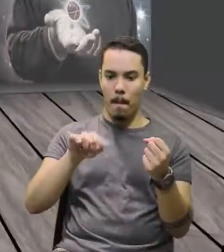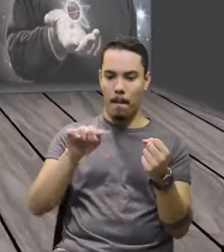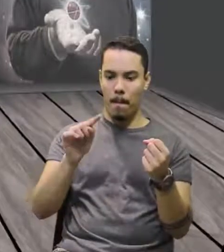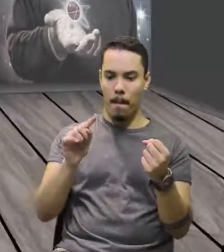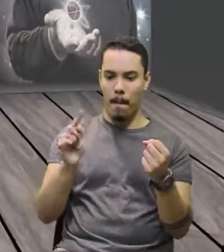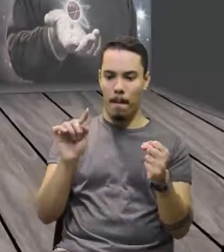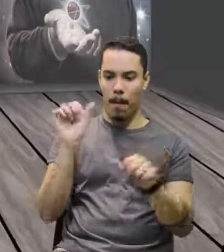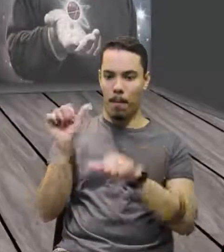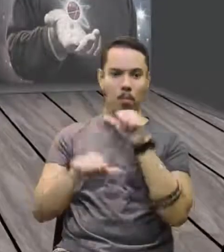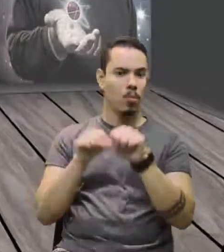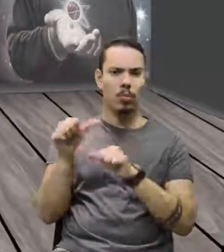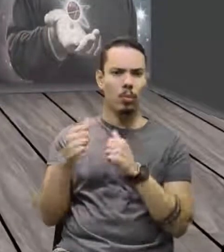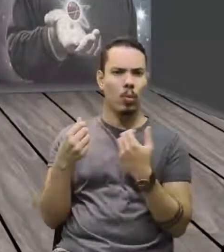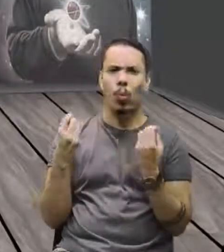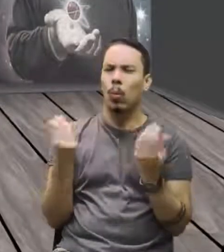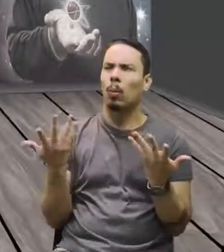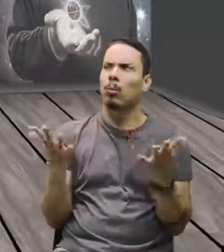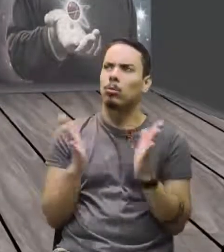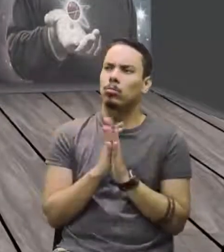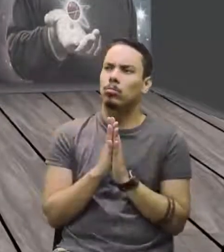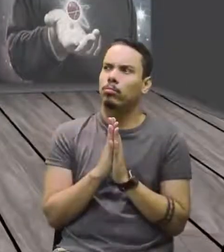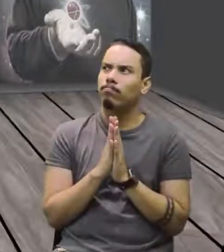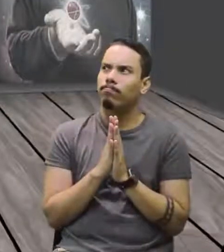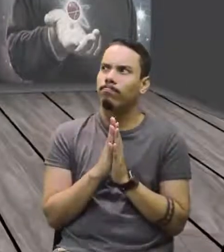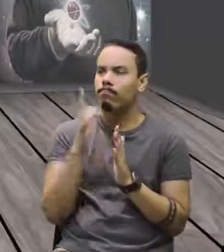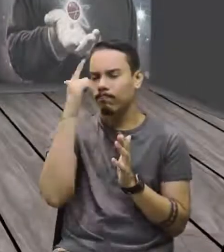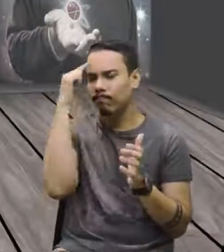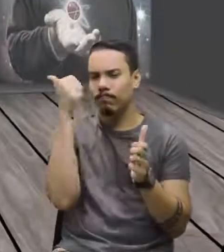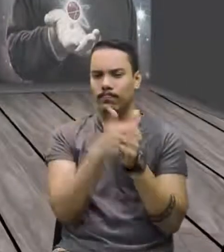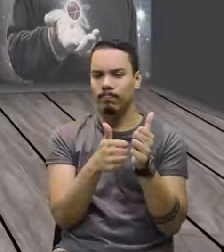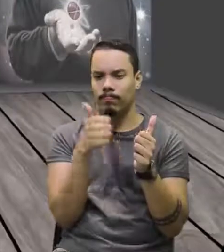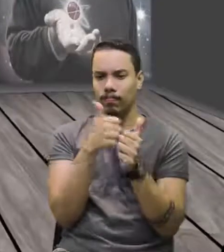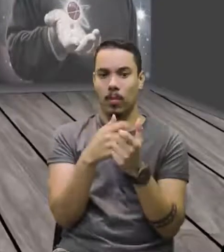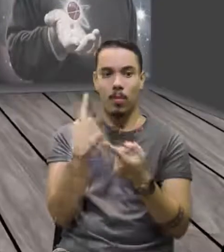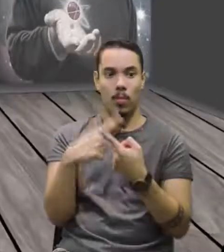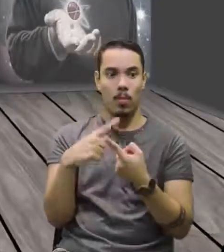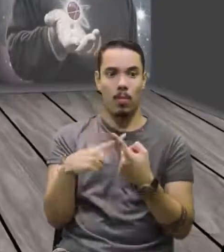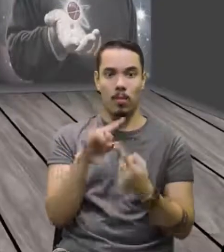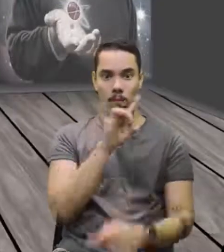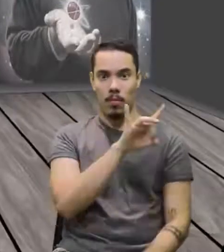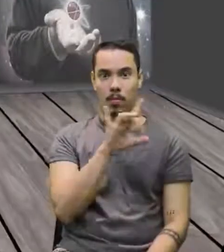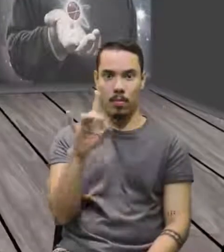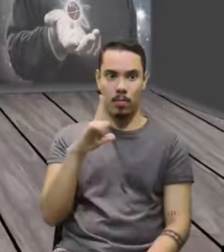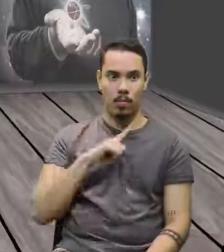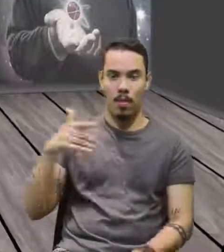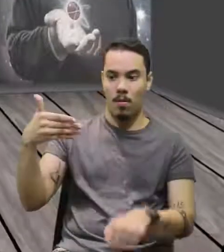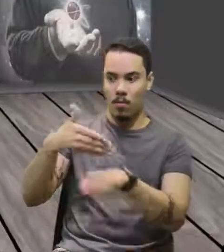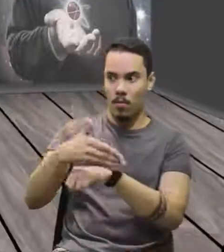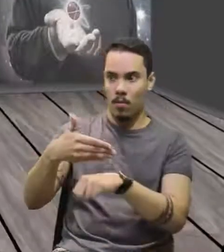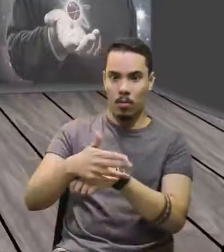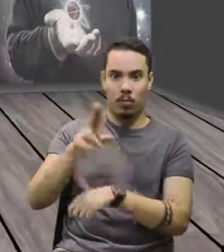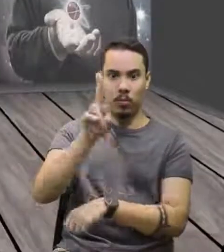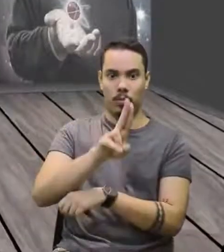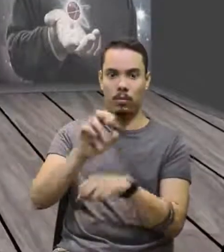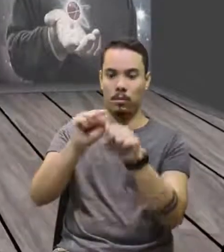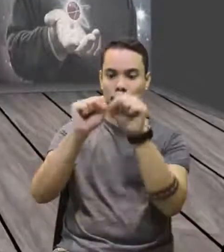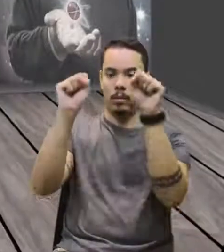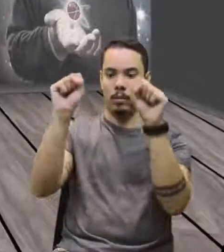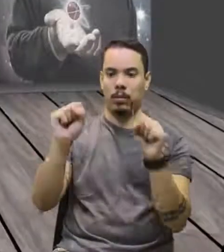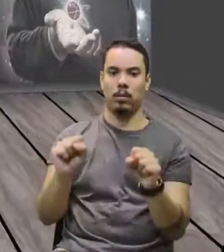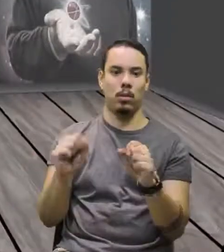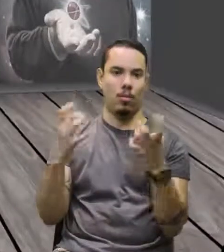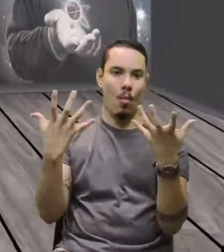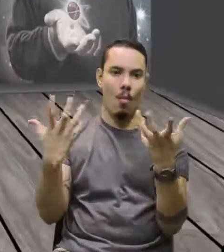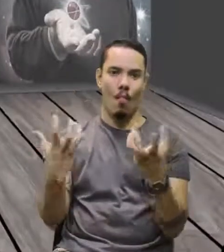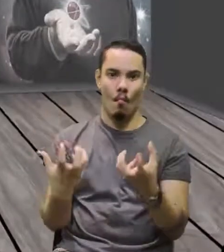frequências. Como é que muda o mesmo rádio para N frequências? Cada rádio tem a sua frequência, utilizando um sistema de filtragem.